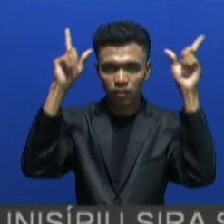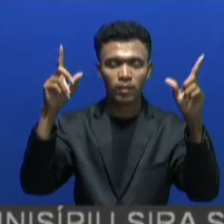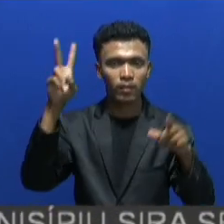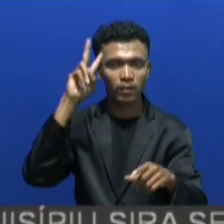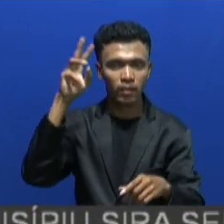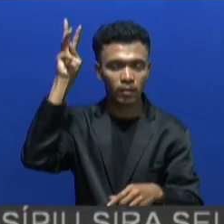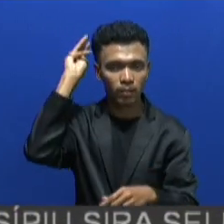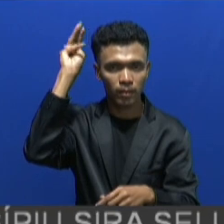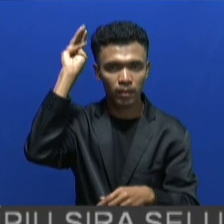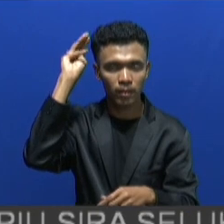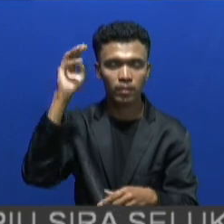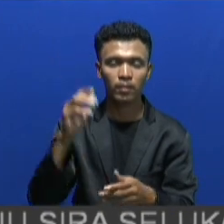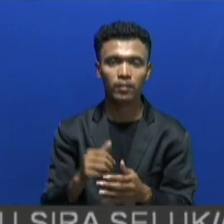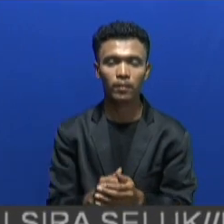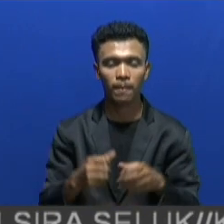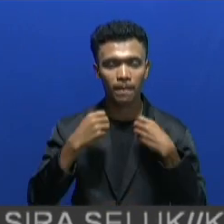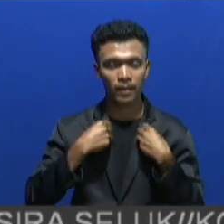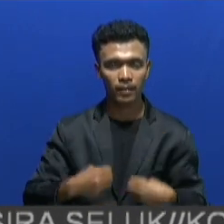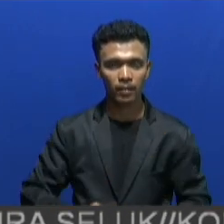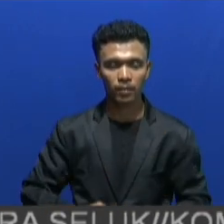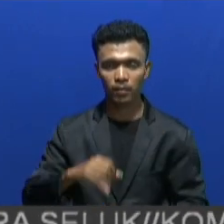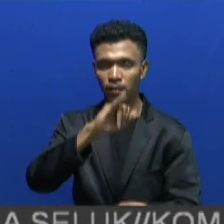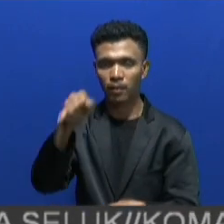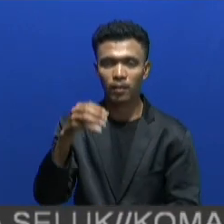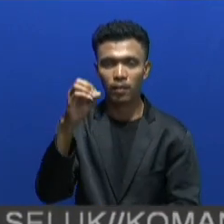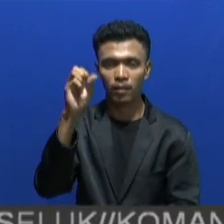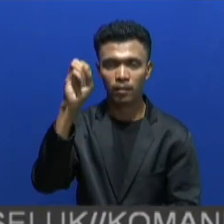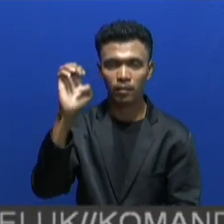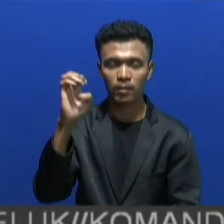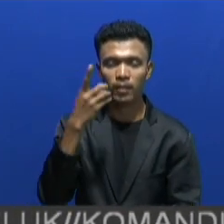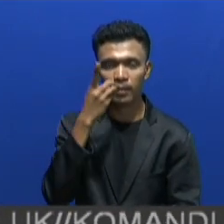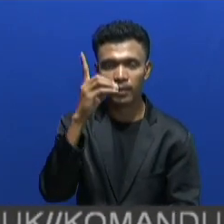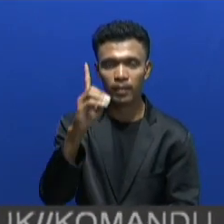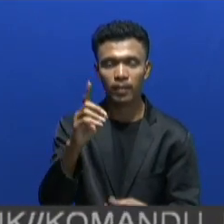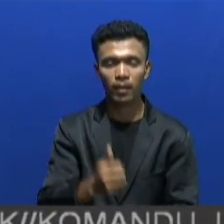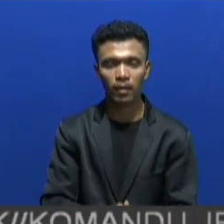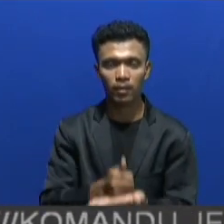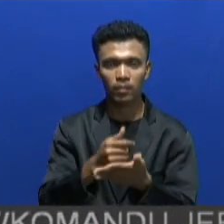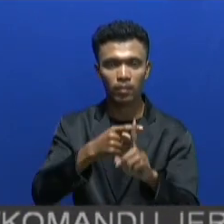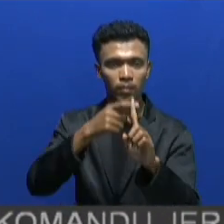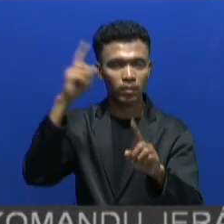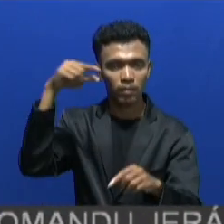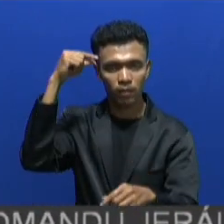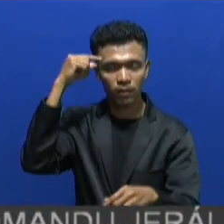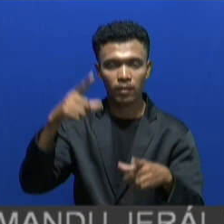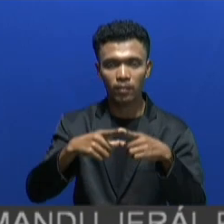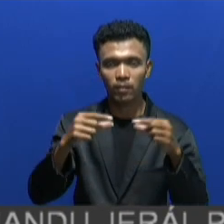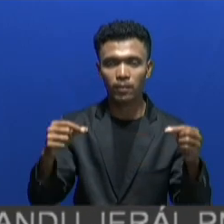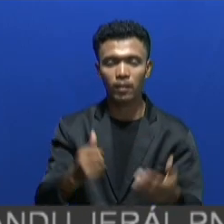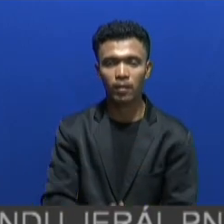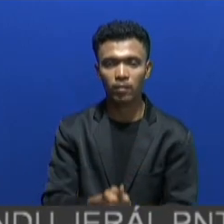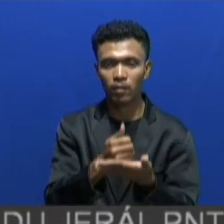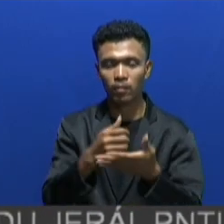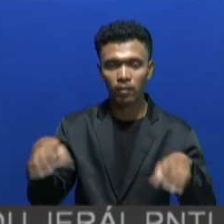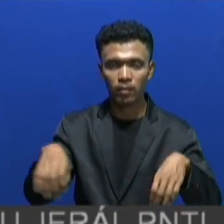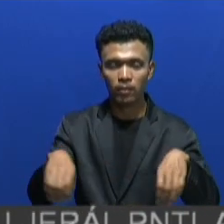Vice-ministro Fortalecimento Institucional de Saúde, José dos Reis Magno, informa apoio russo governo Japão né, ato facilita serviço